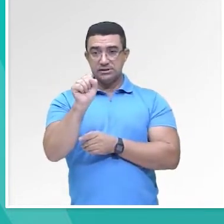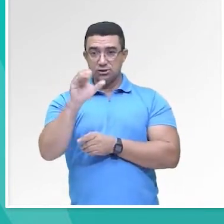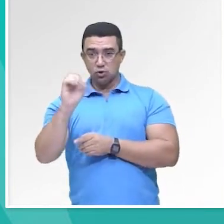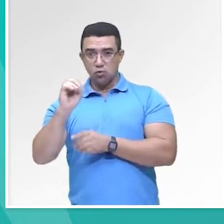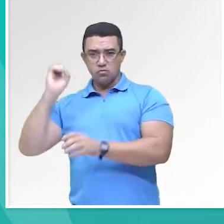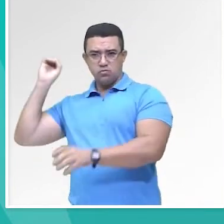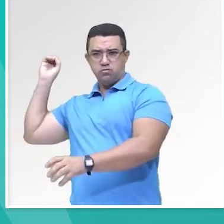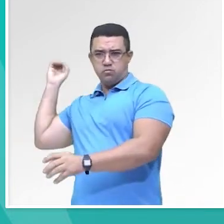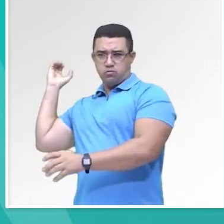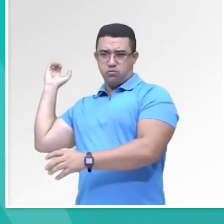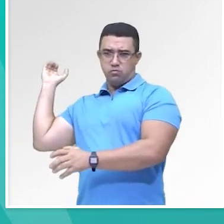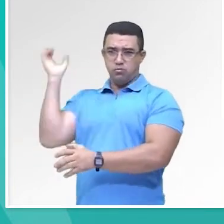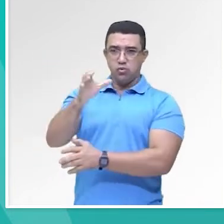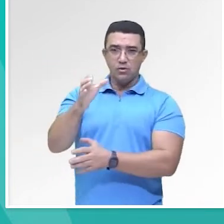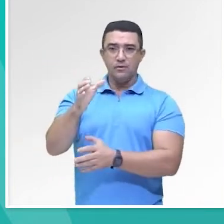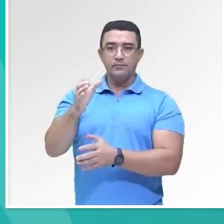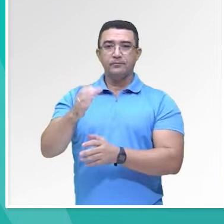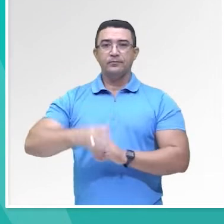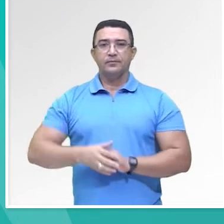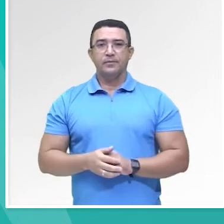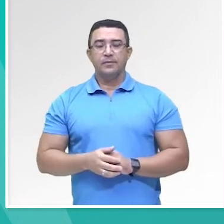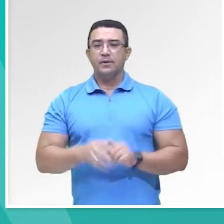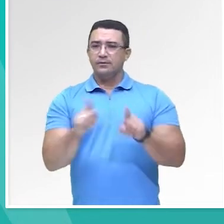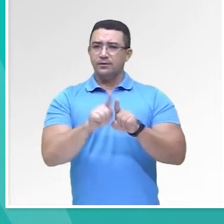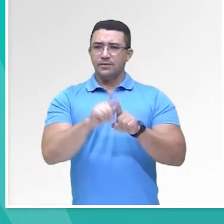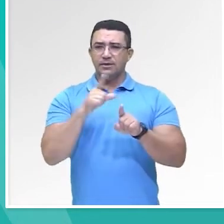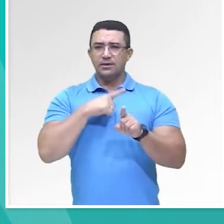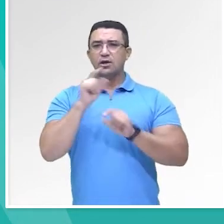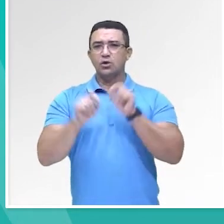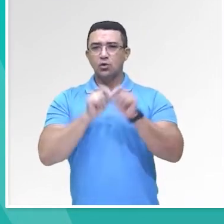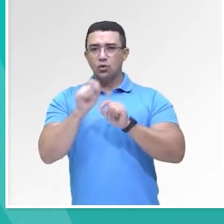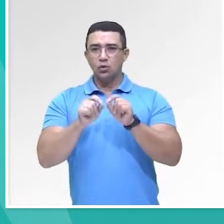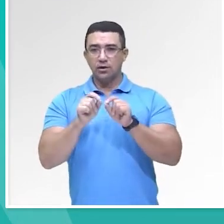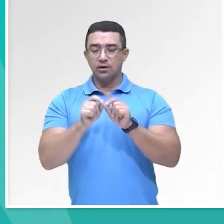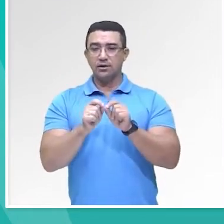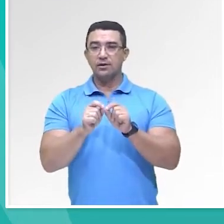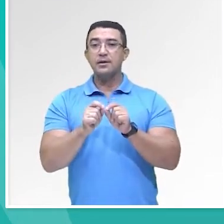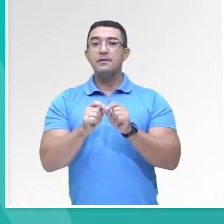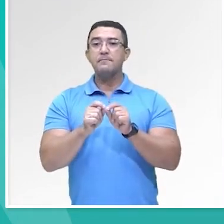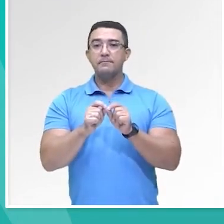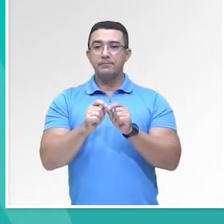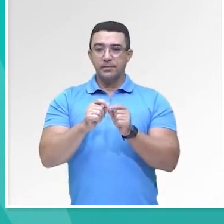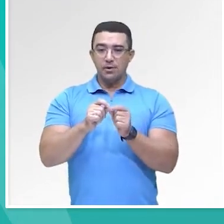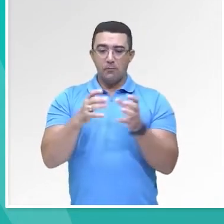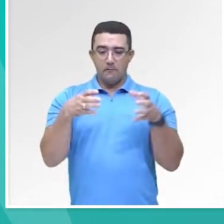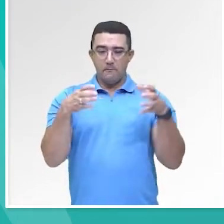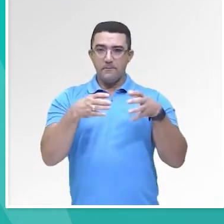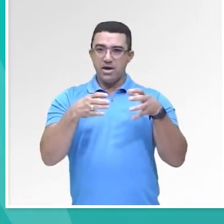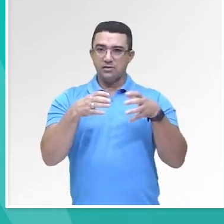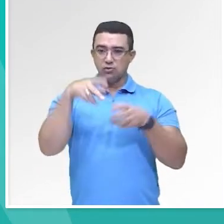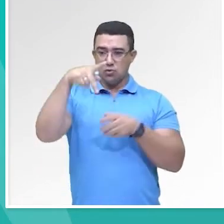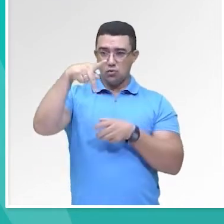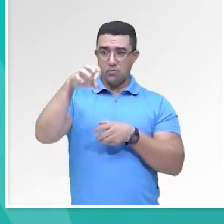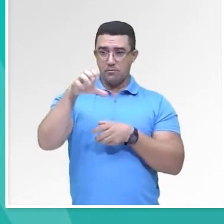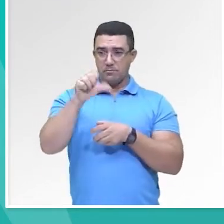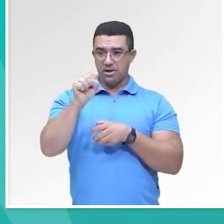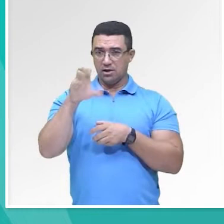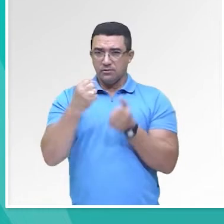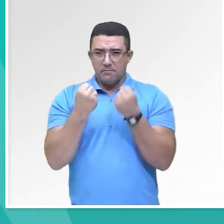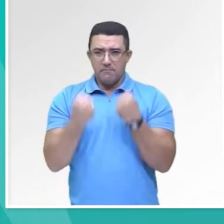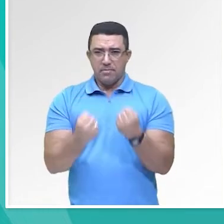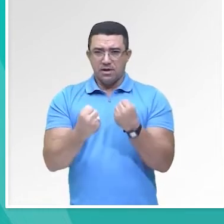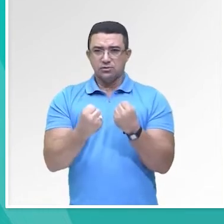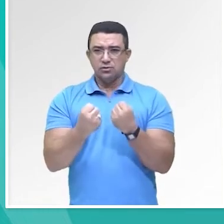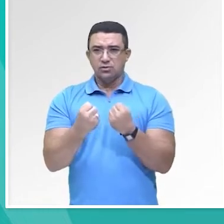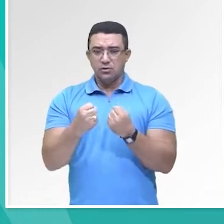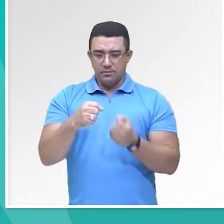frente nós temos uma outra prova que é o arremesso de peso, certo? Andando um pouquinho mais